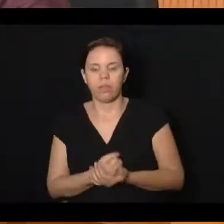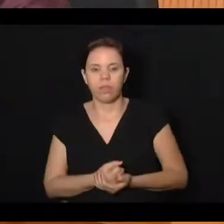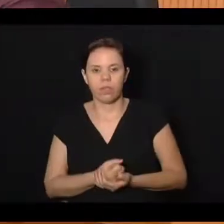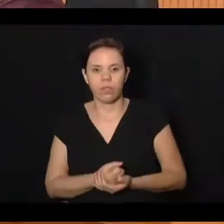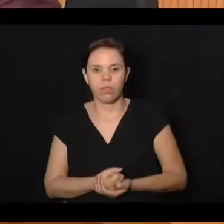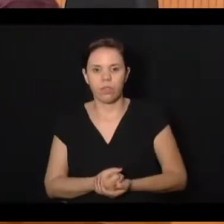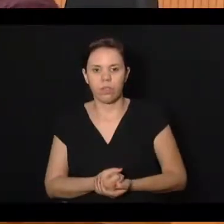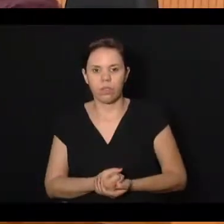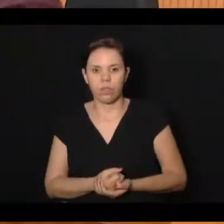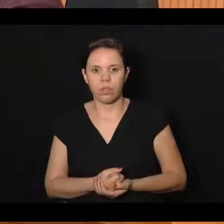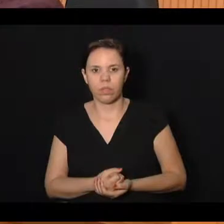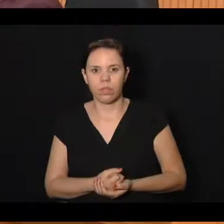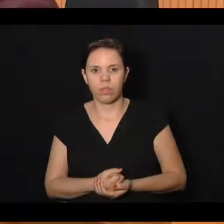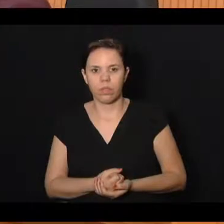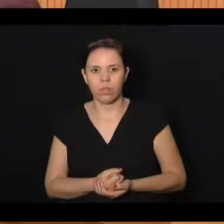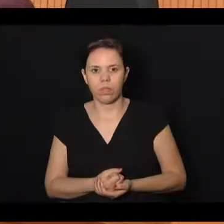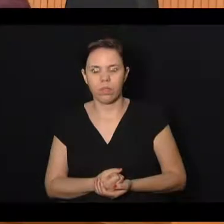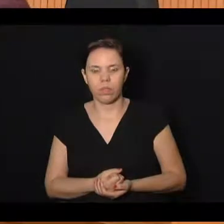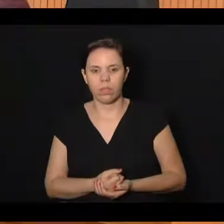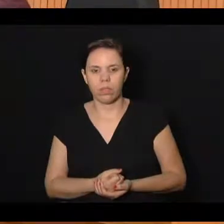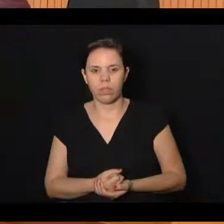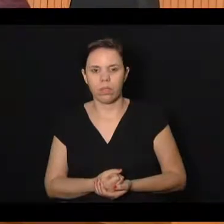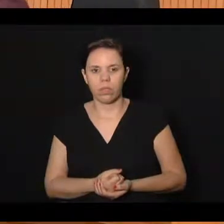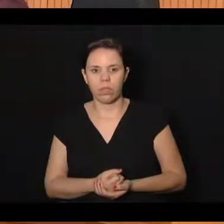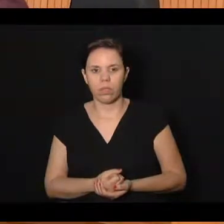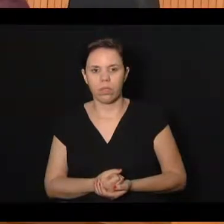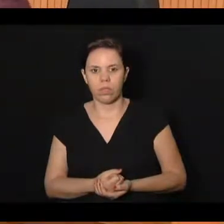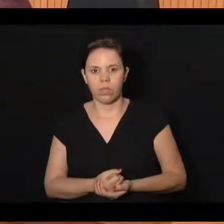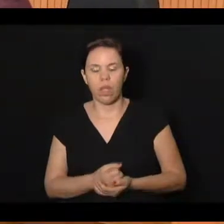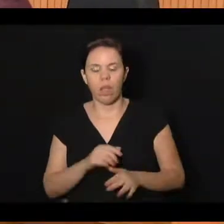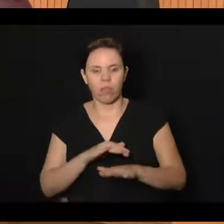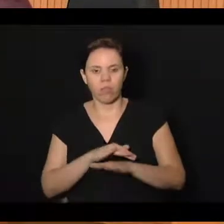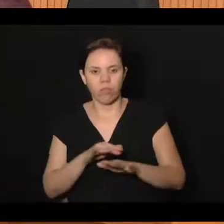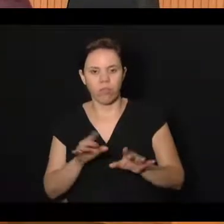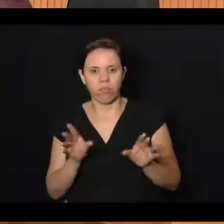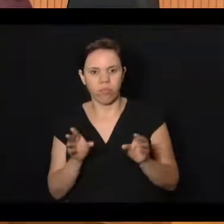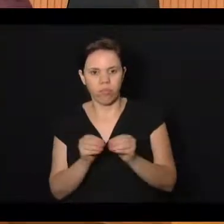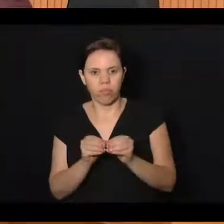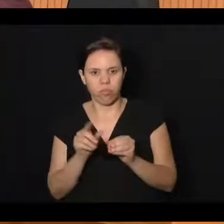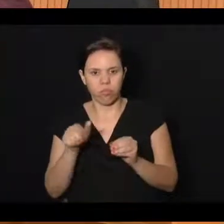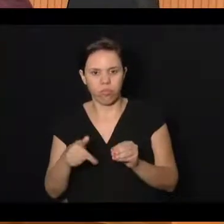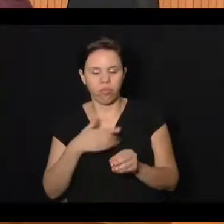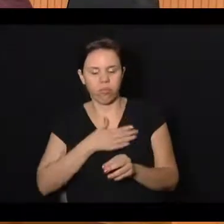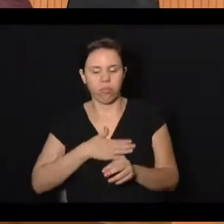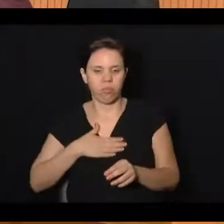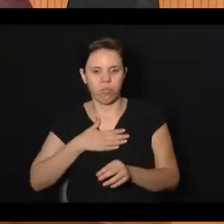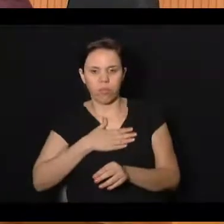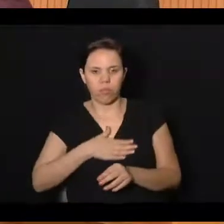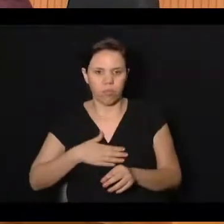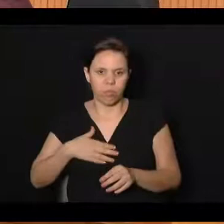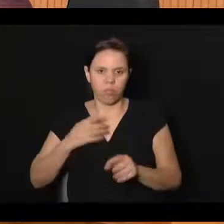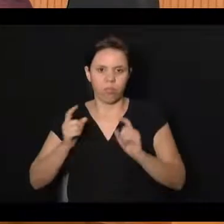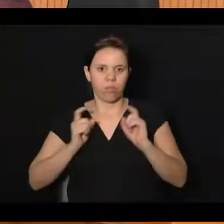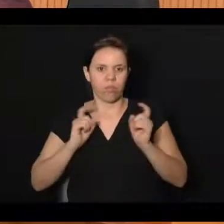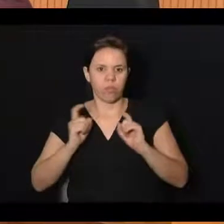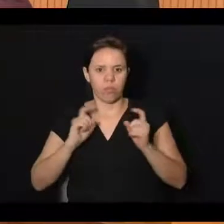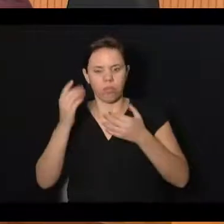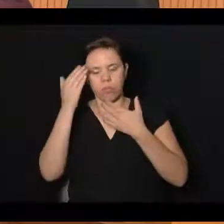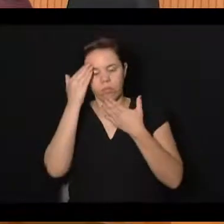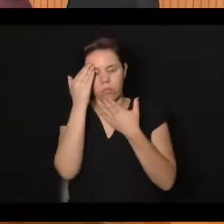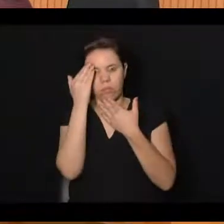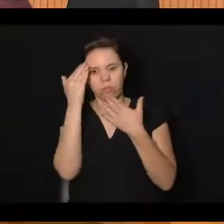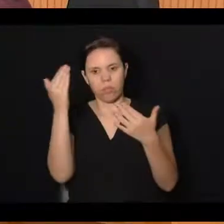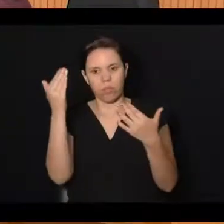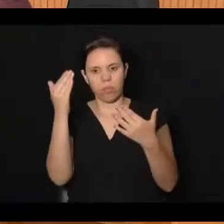eu vou me dar por satisfeito aqui pelo que foi falado e vou agradecer